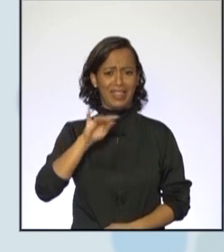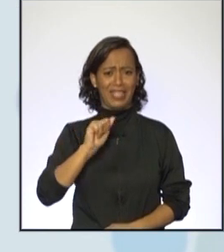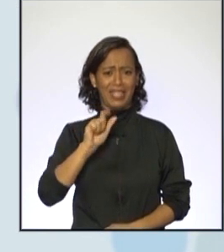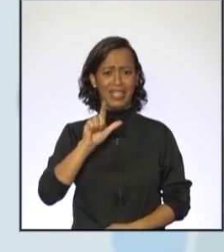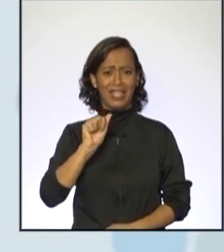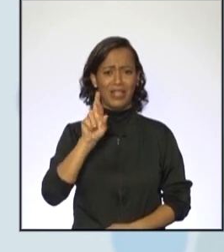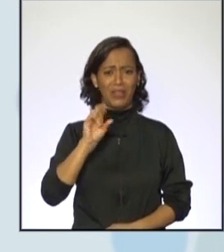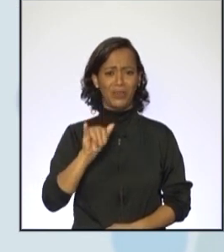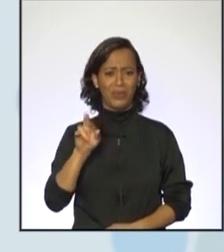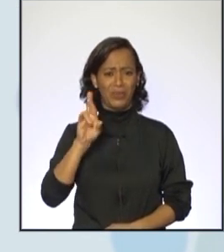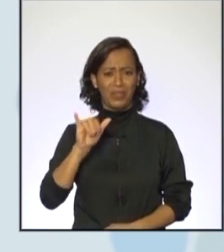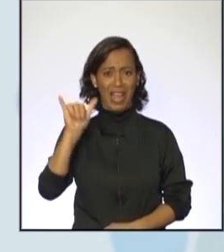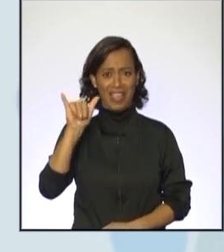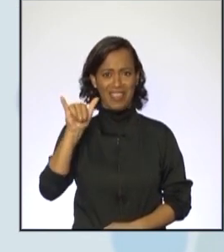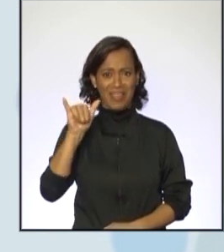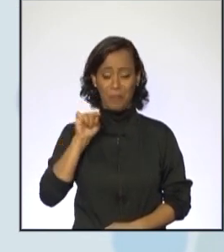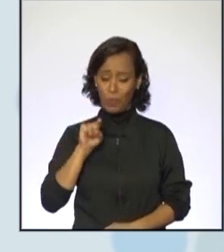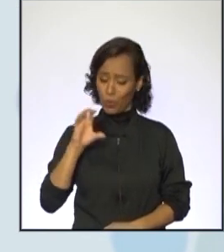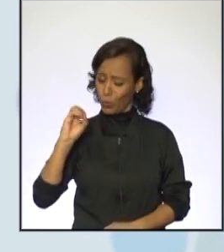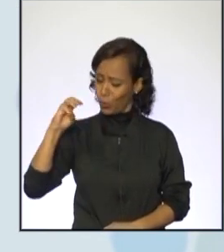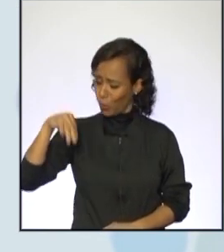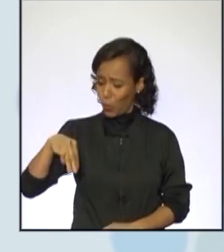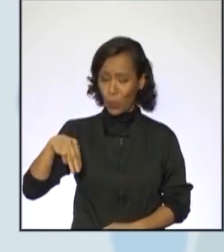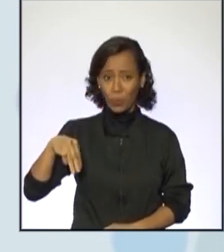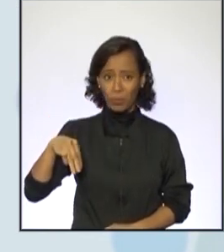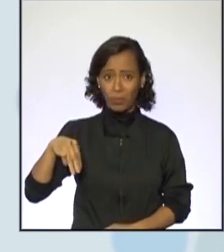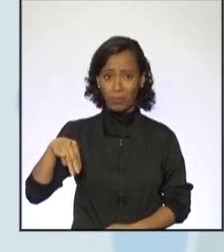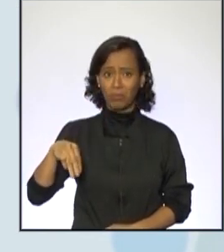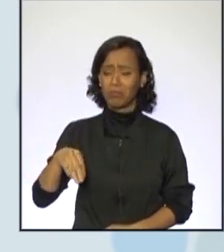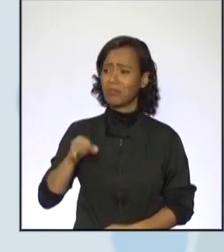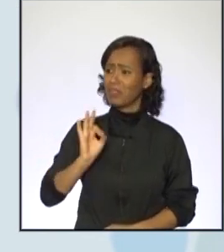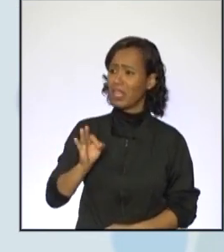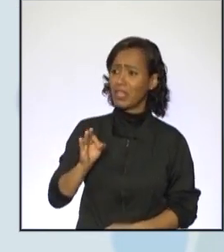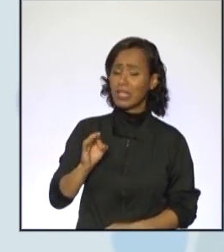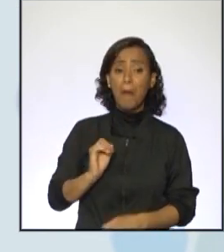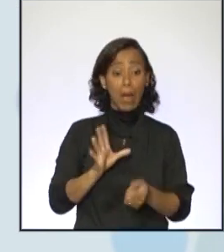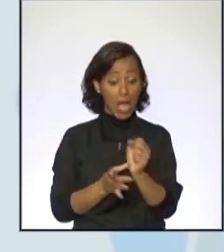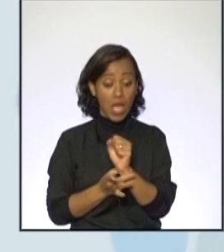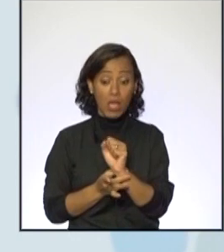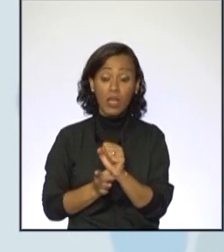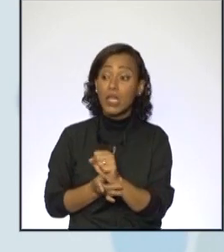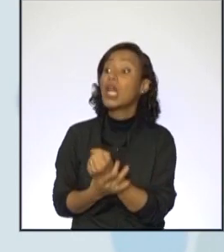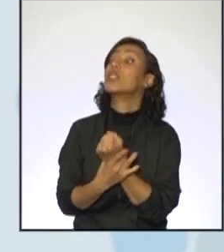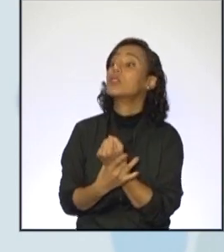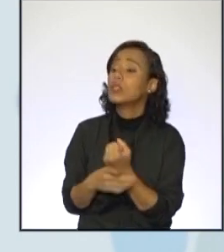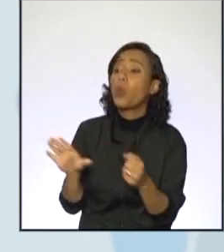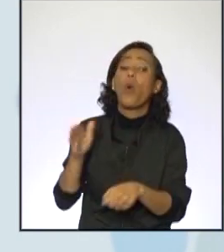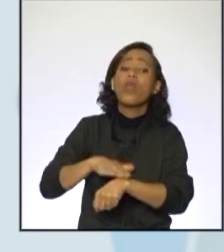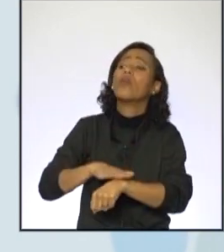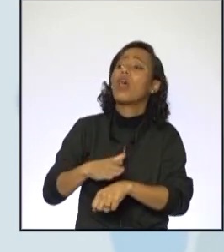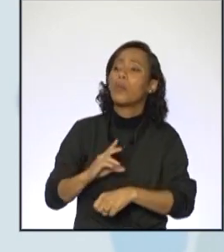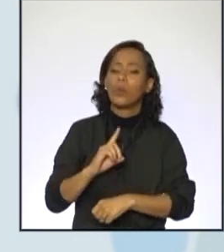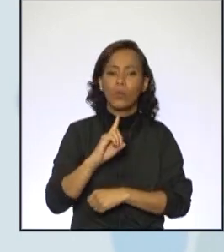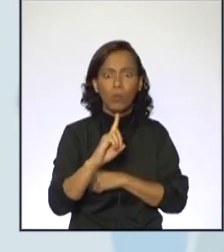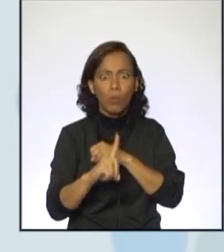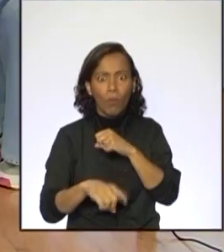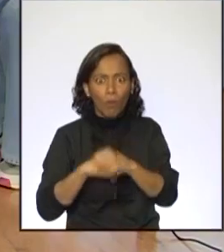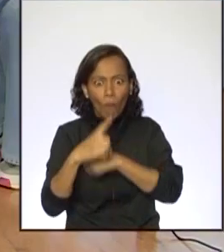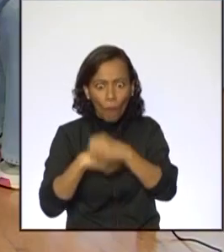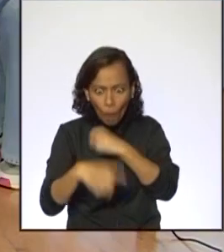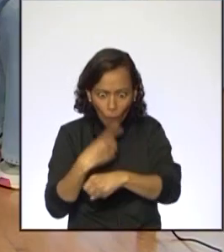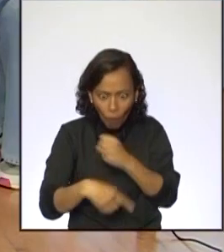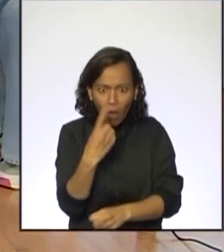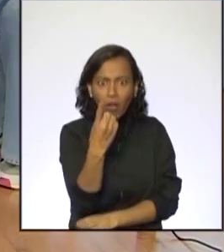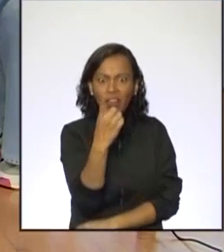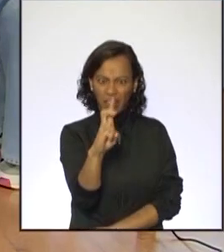www.cantagalorai.com. Ok, e ele tem quantos anos de 15 garantia? anos de garantia, meu Deus. 15 anos de garantia. Gente, é para a